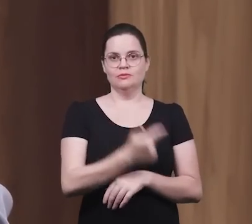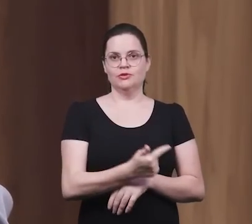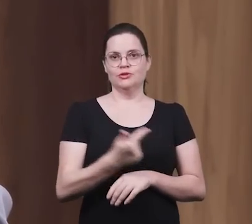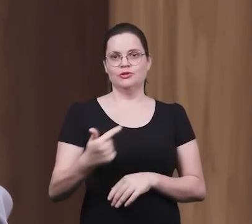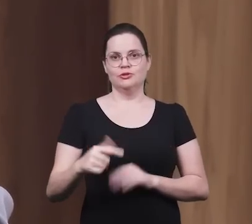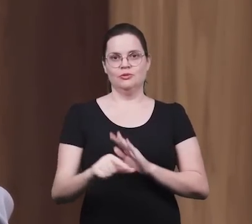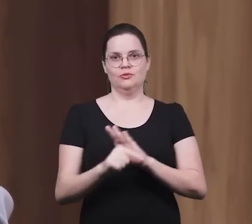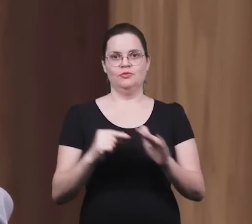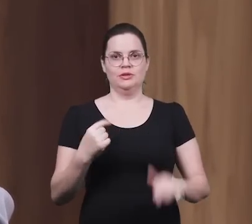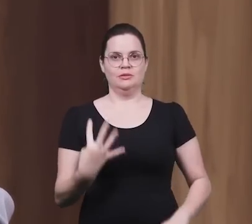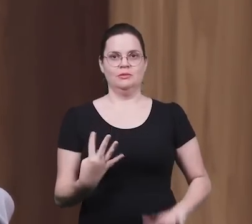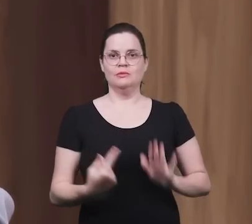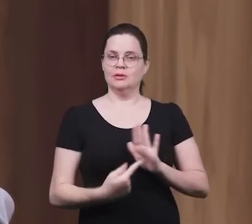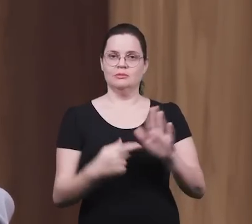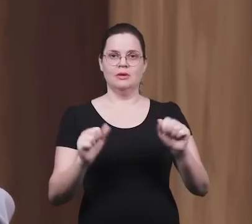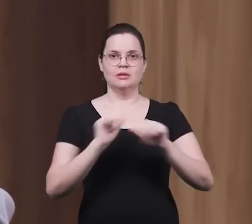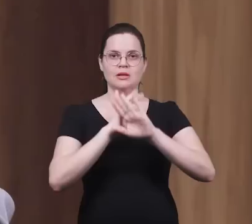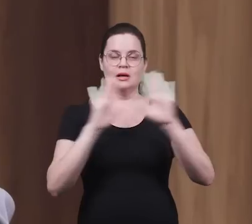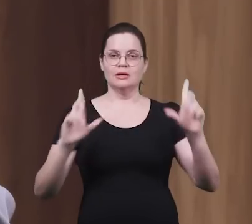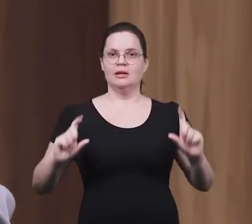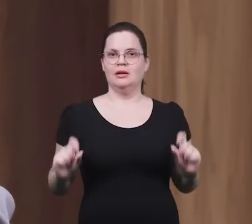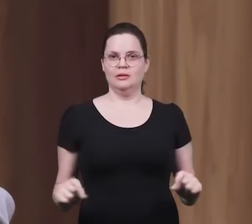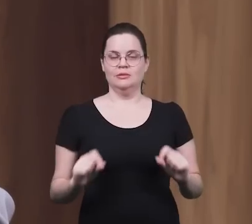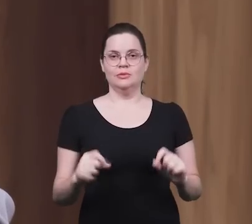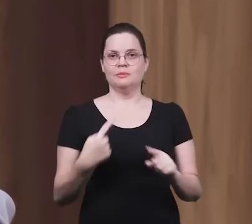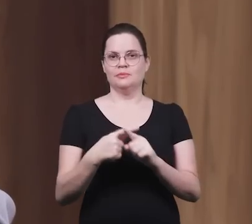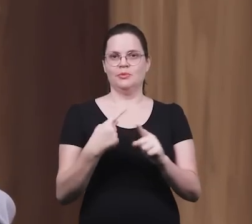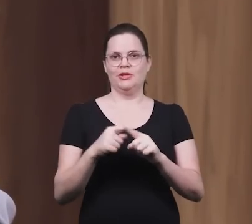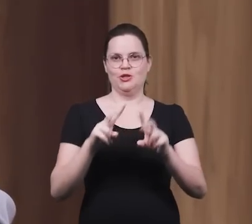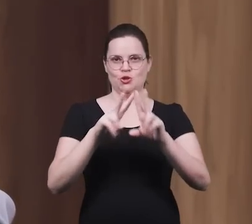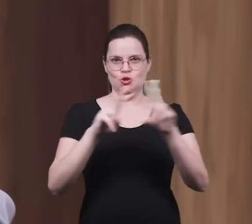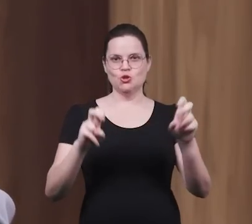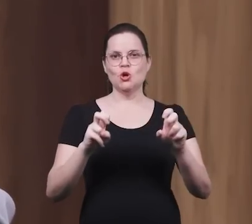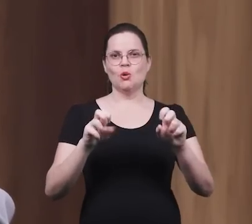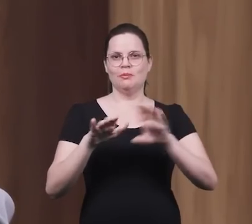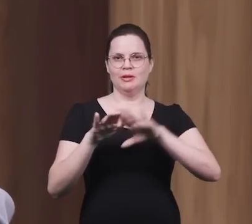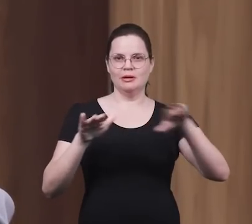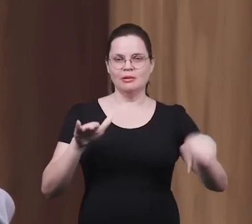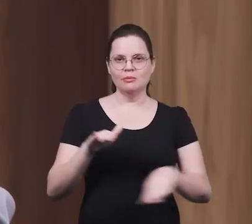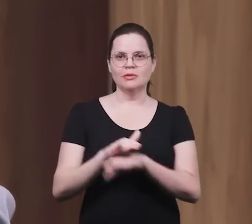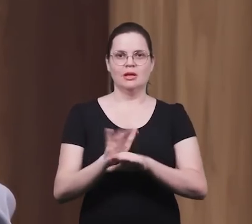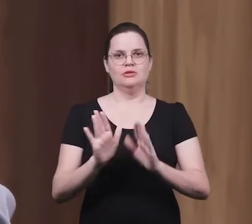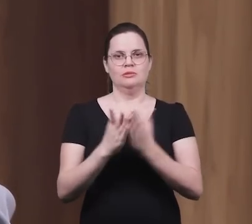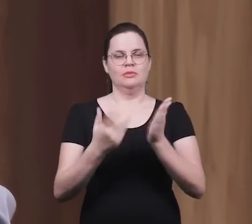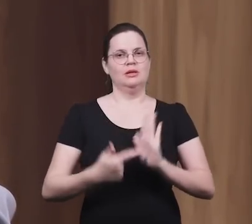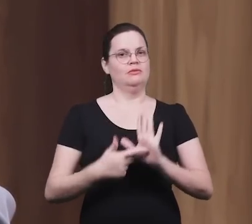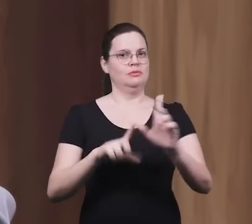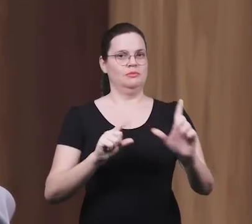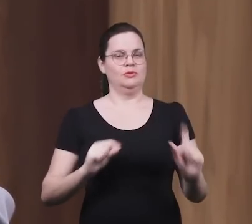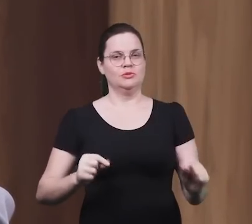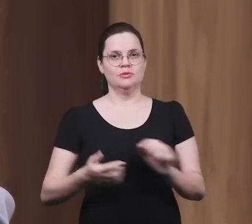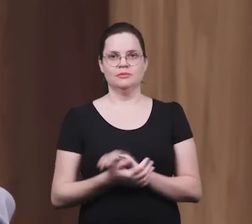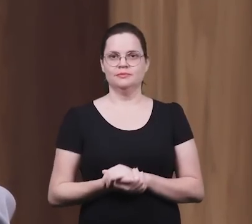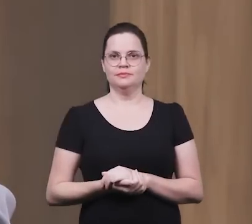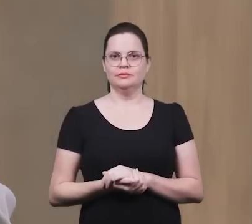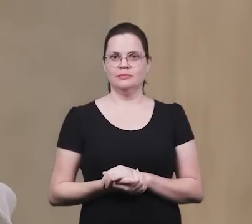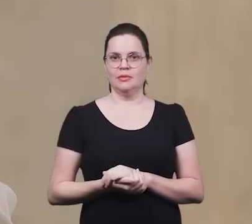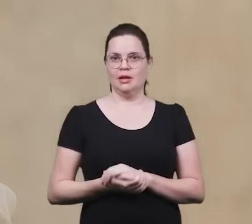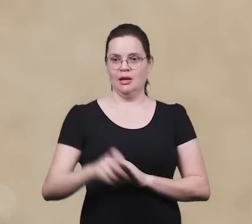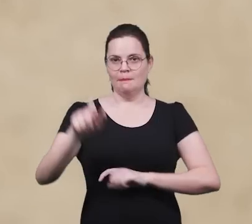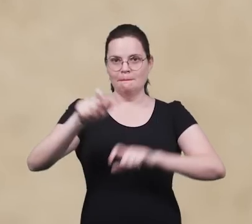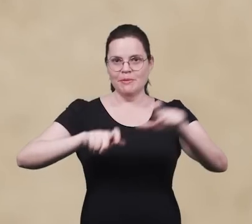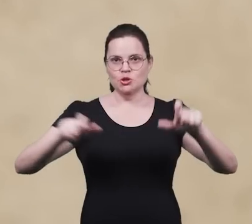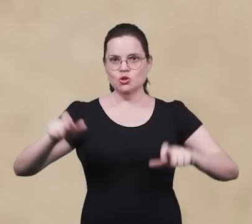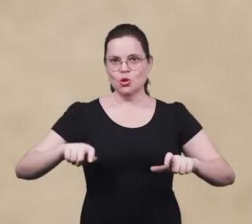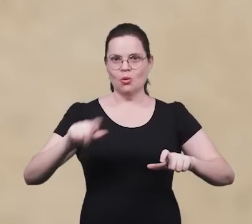capítulo 22, versículo 4, diz isso. Dentro deste princípio da humildade, a Bíblia nos ensina que